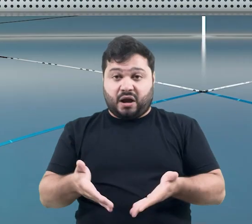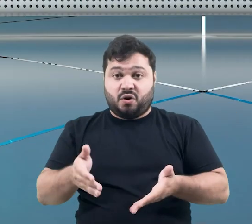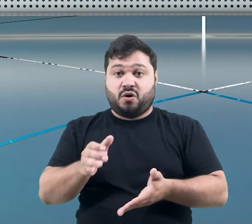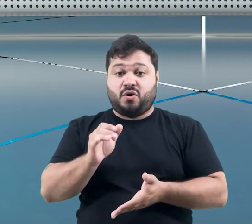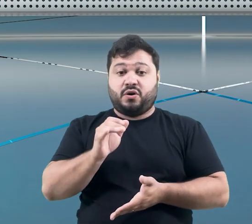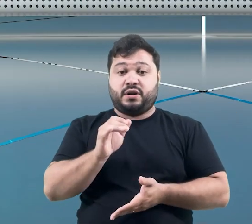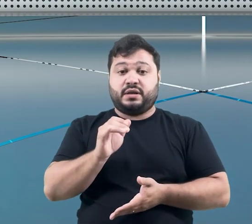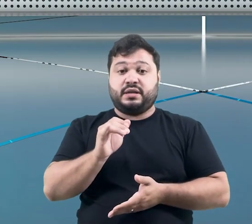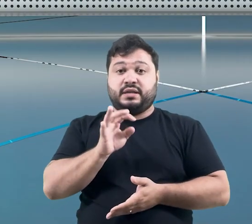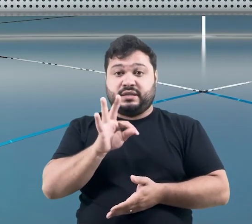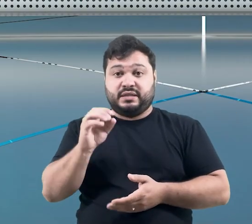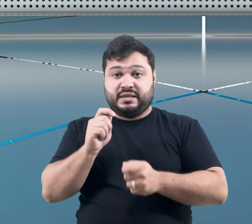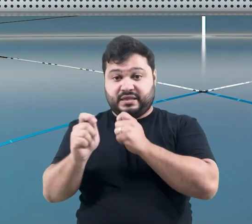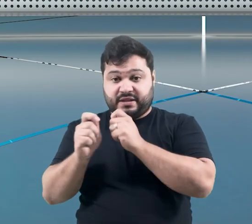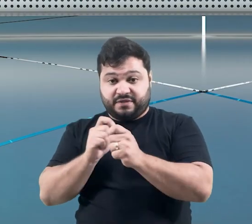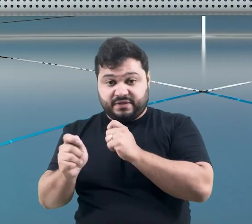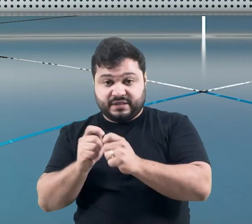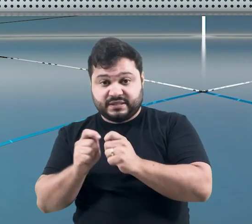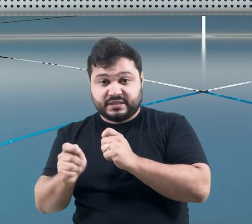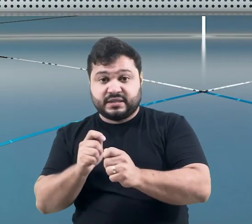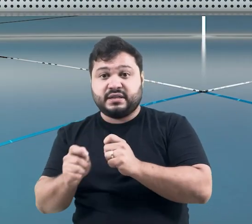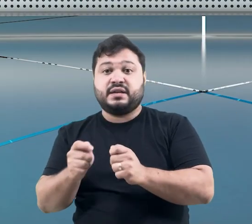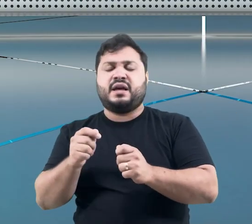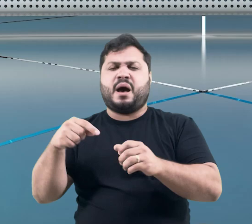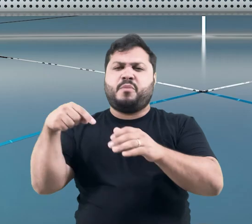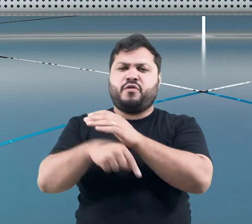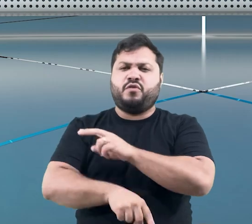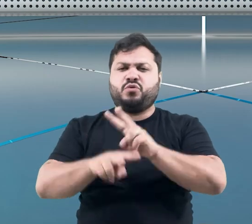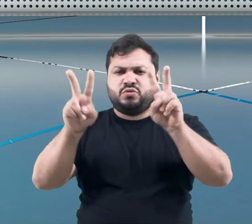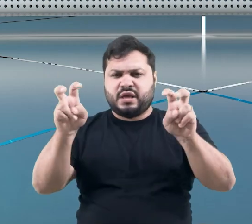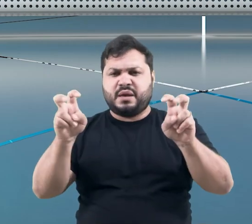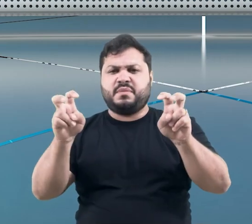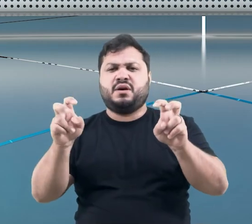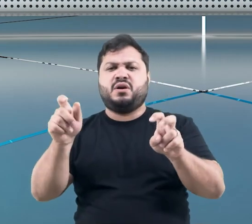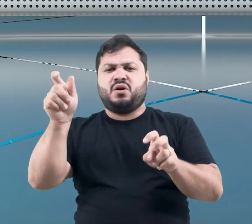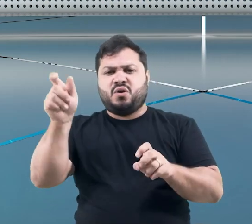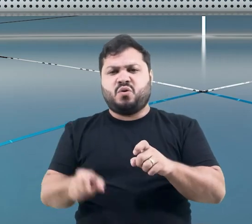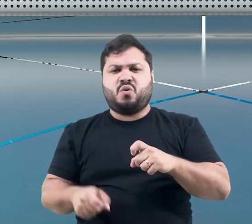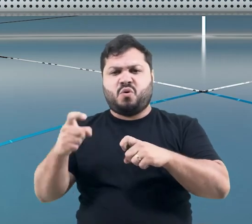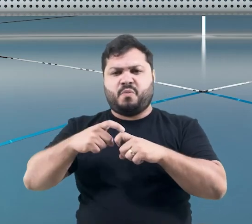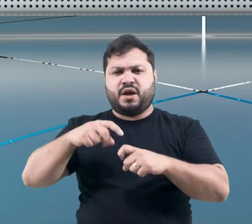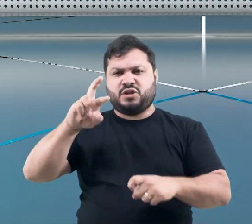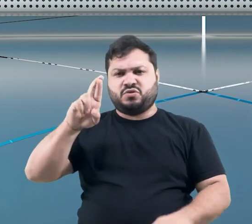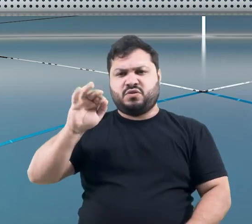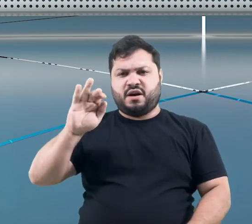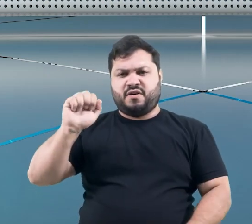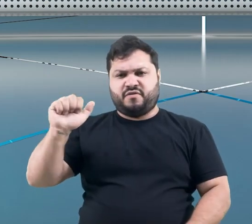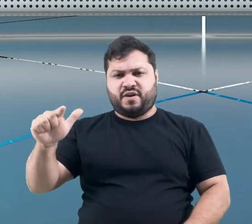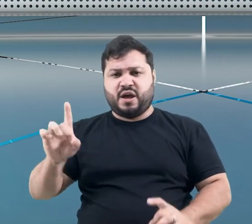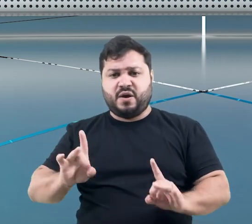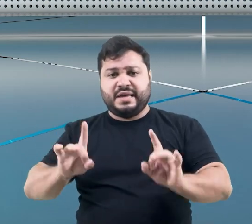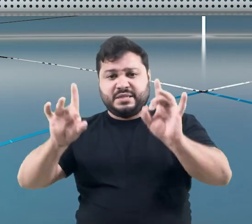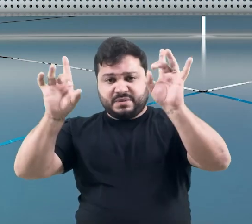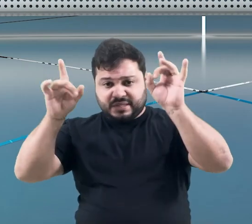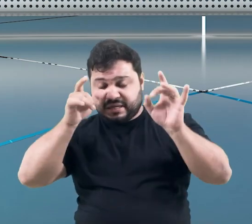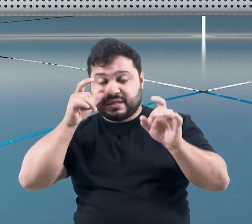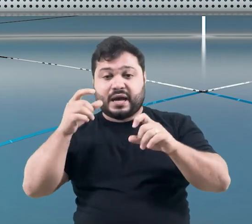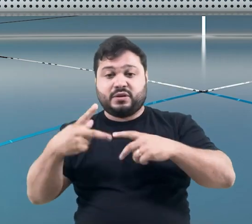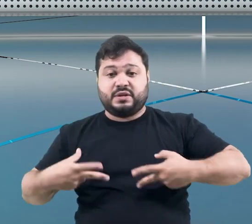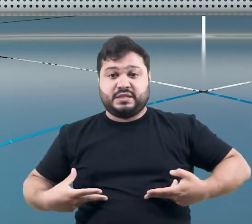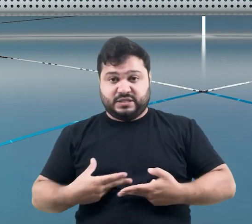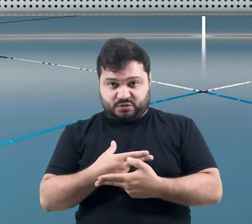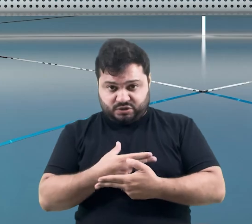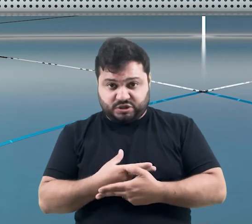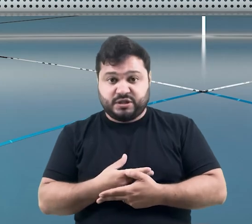Agora, no IT Entrevista, o repórter William Nascimento aprofunda o tema da nossa reportagem com o médico Rafael Galvão, especializado em